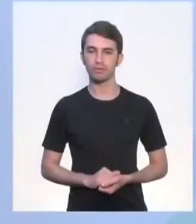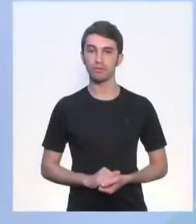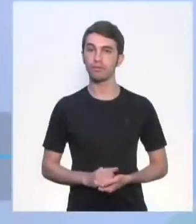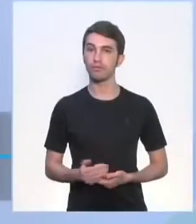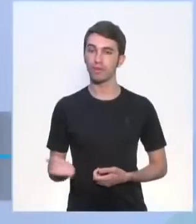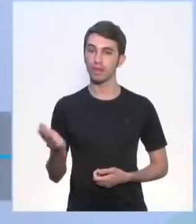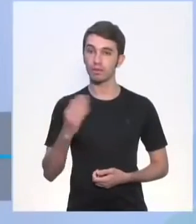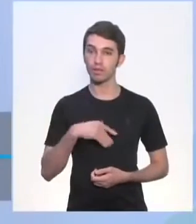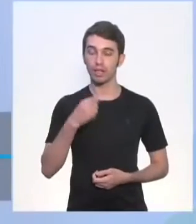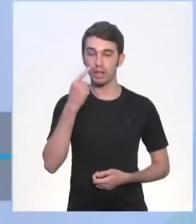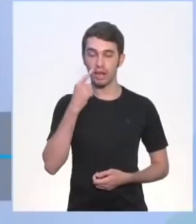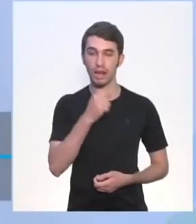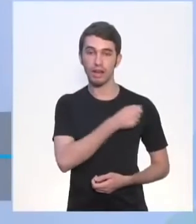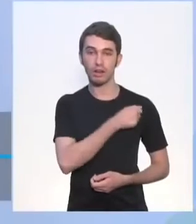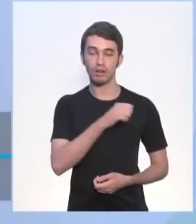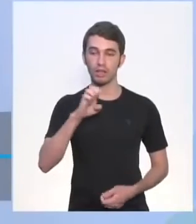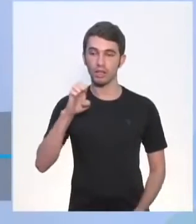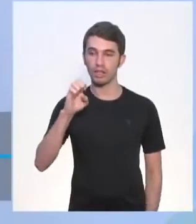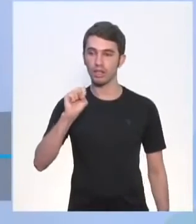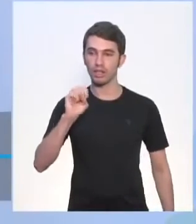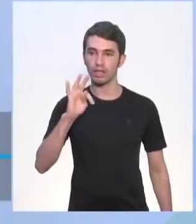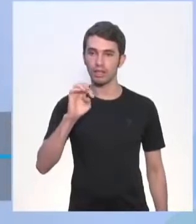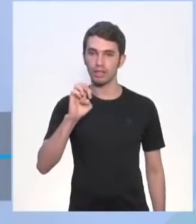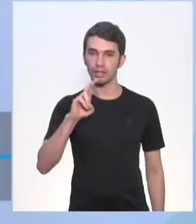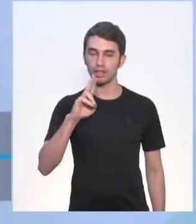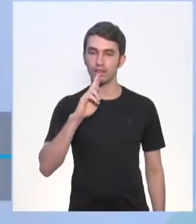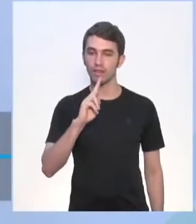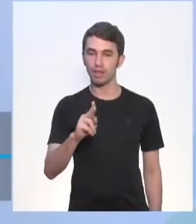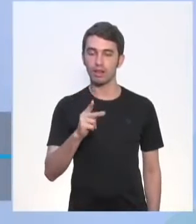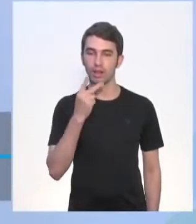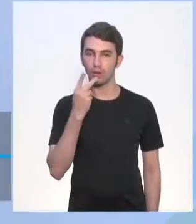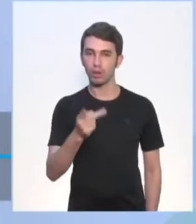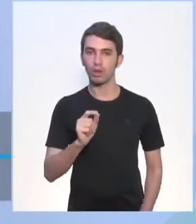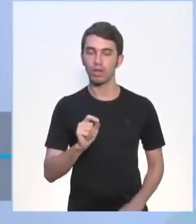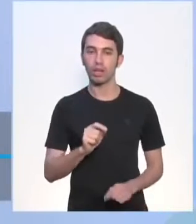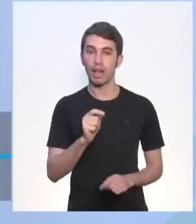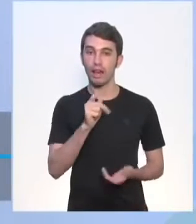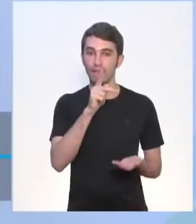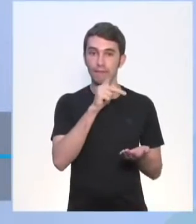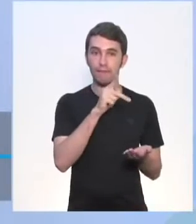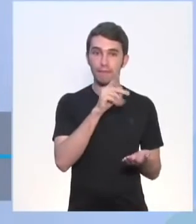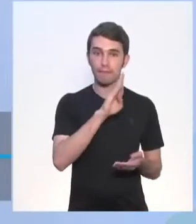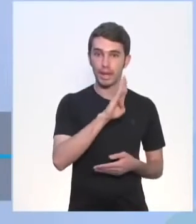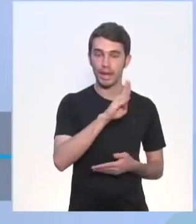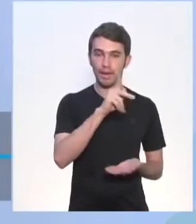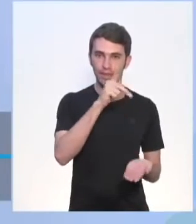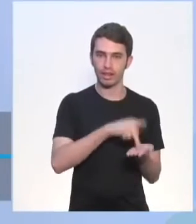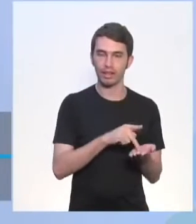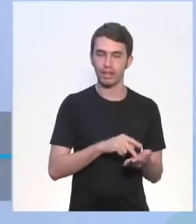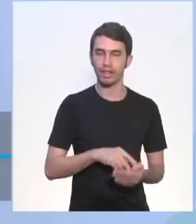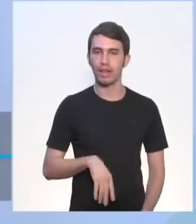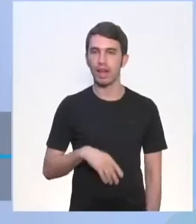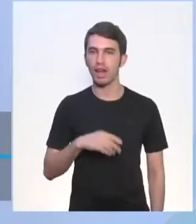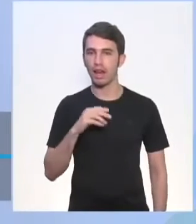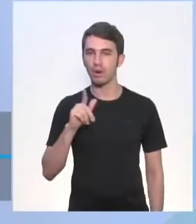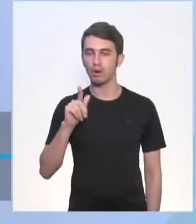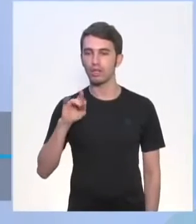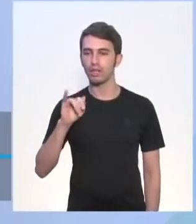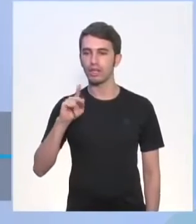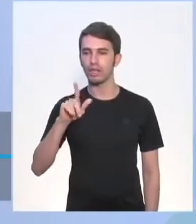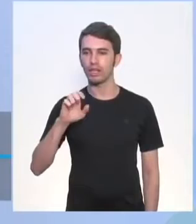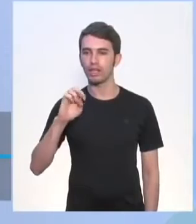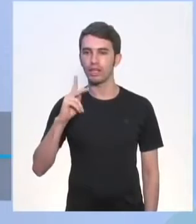Vamos lá, então. A aluna Esther colocou notícia verdadeira AB. Pro Guilherme colocou B, pois possui